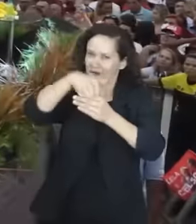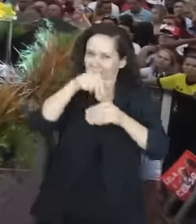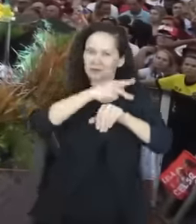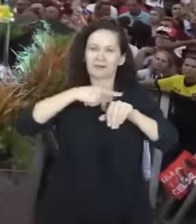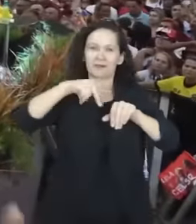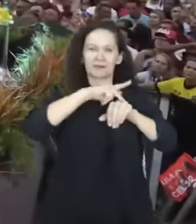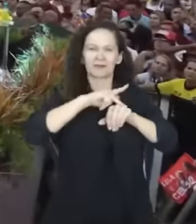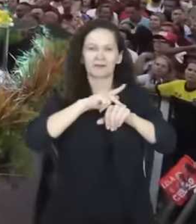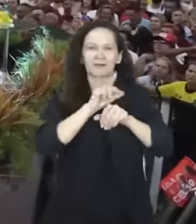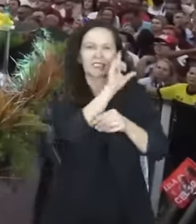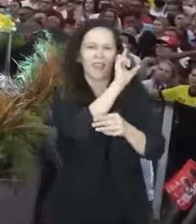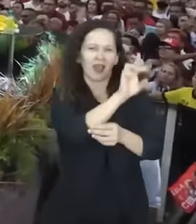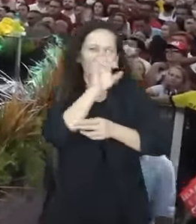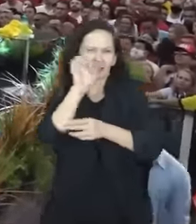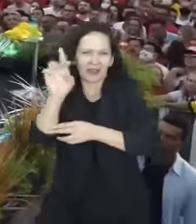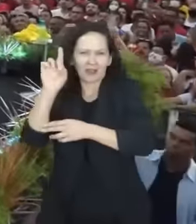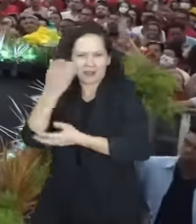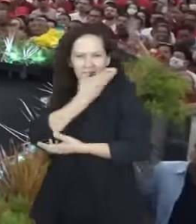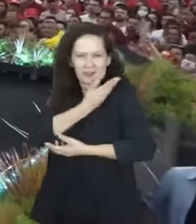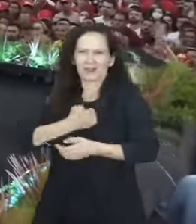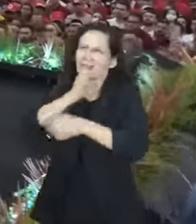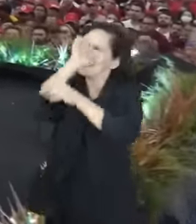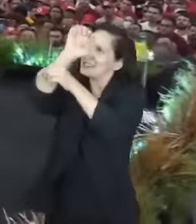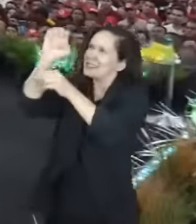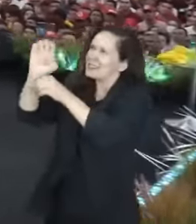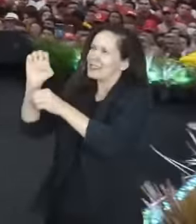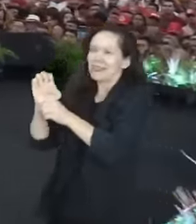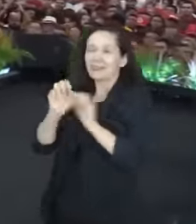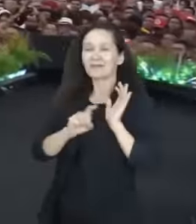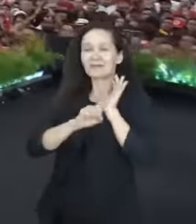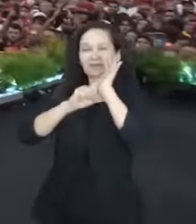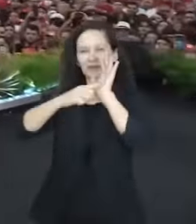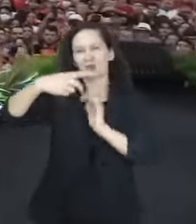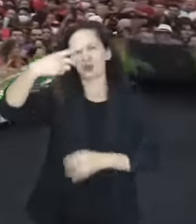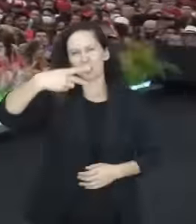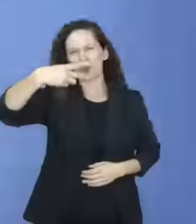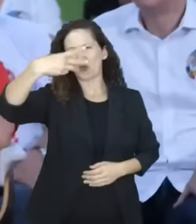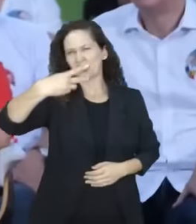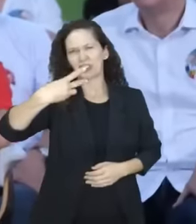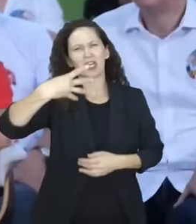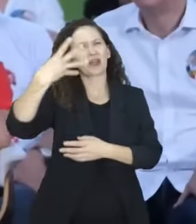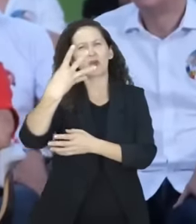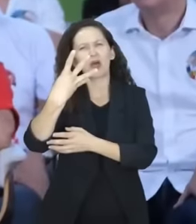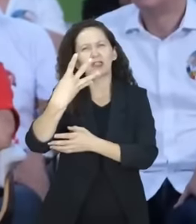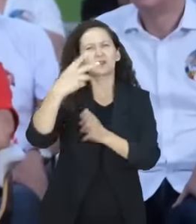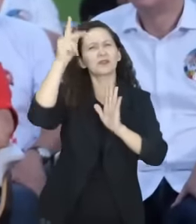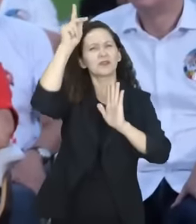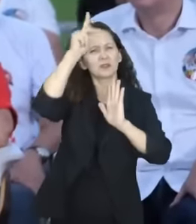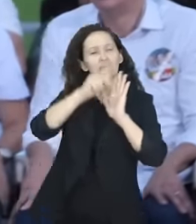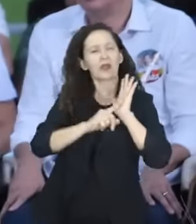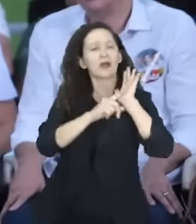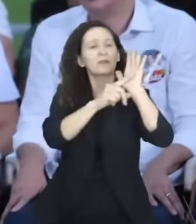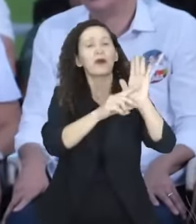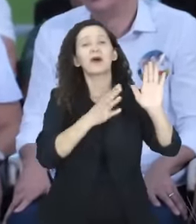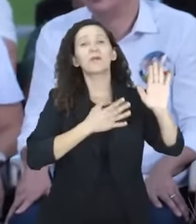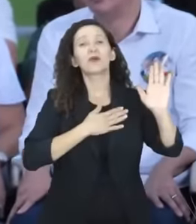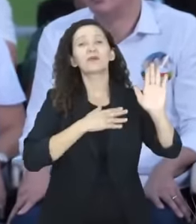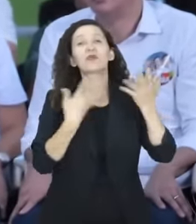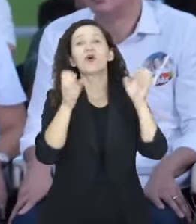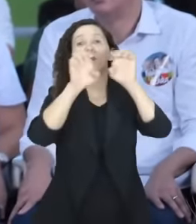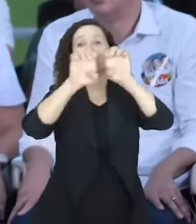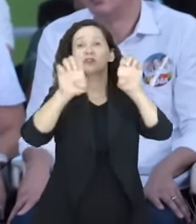governador apresente 2 ou 3 ou 4 dos projetos de infraestrutura mais